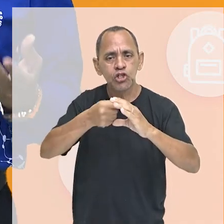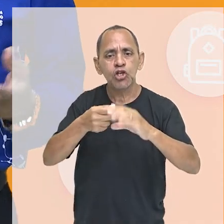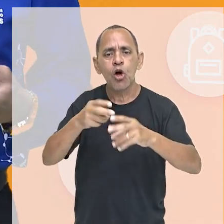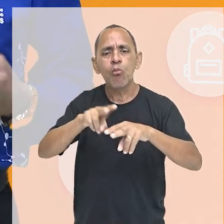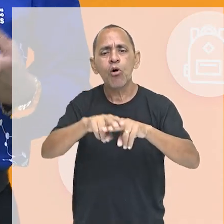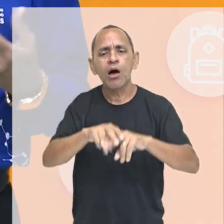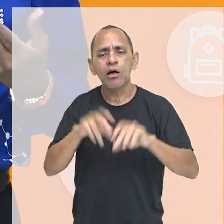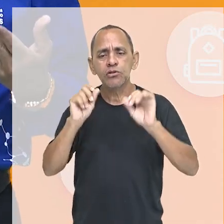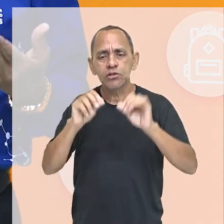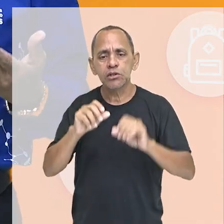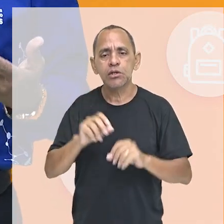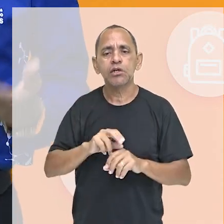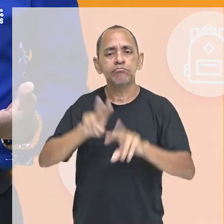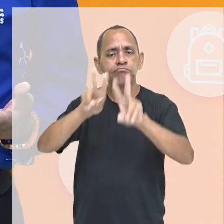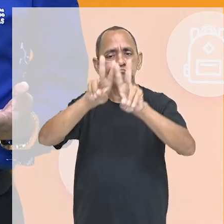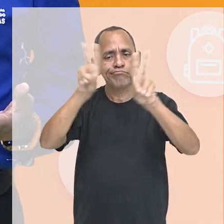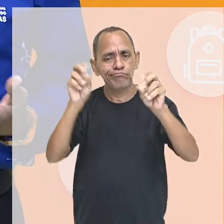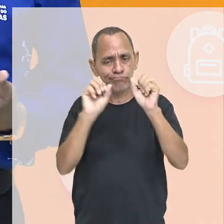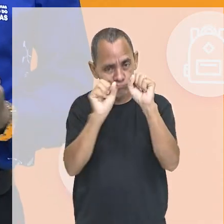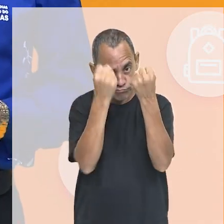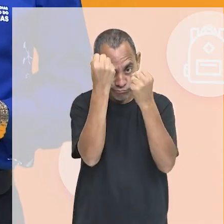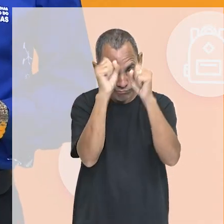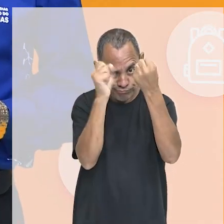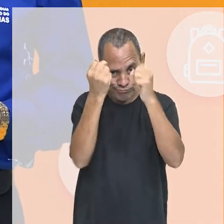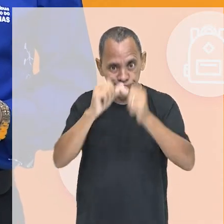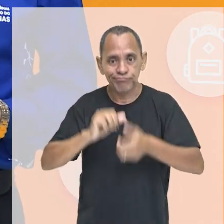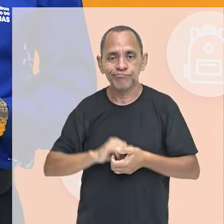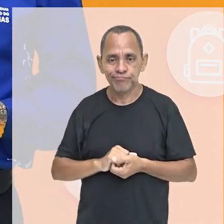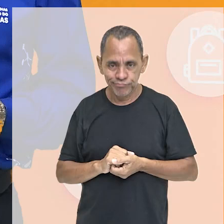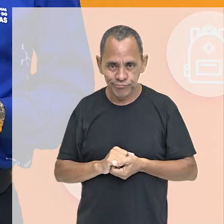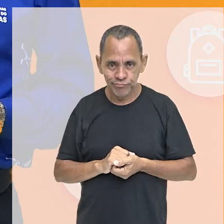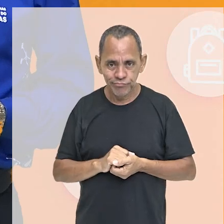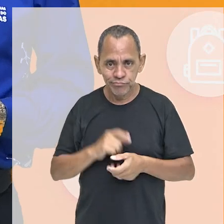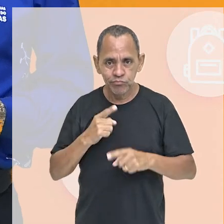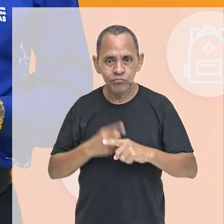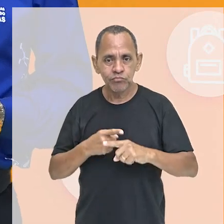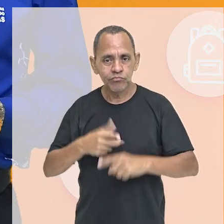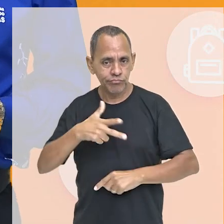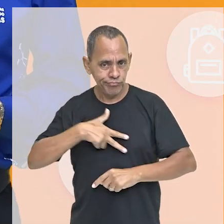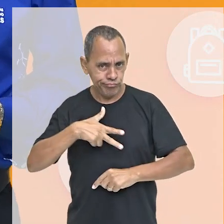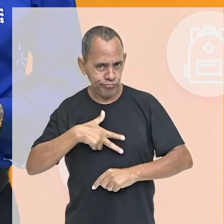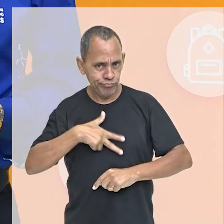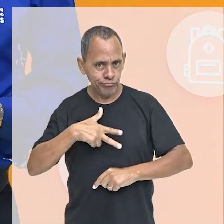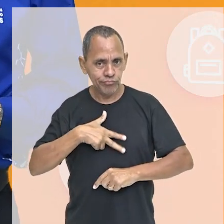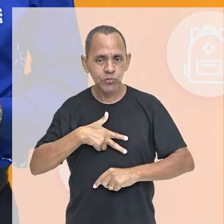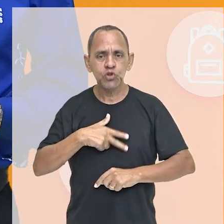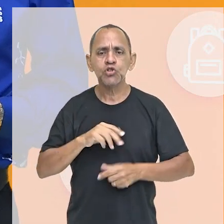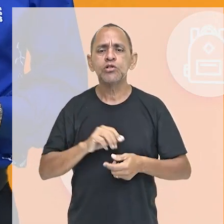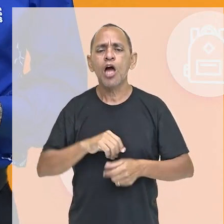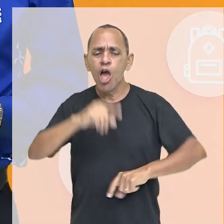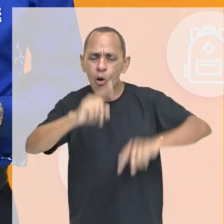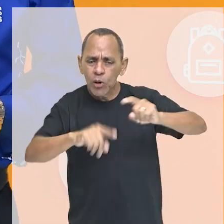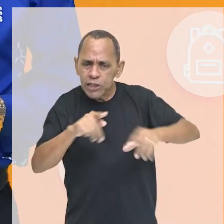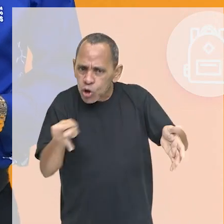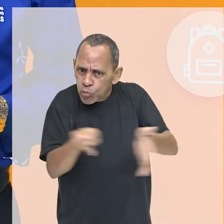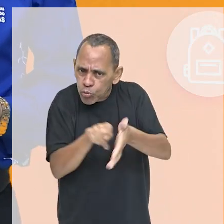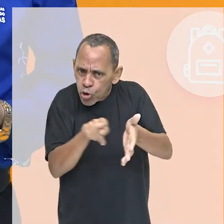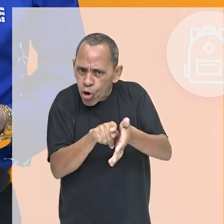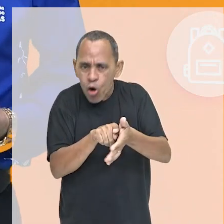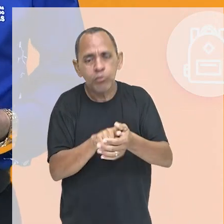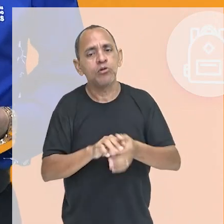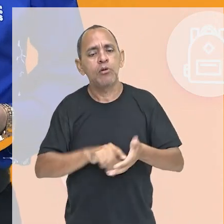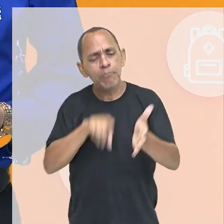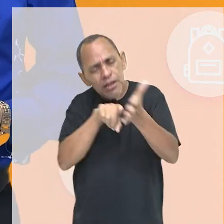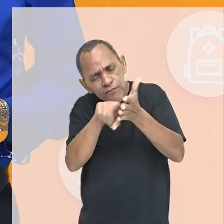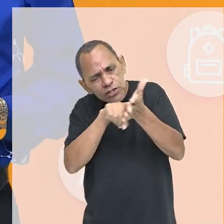da questão industrial, porque a antropologia é um instrumento. E os